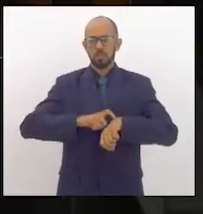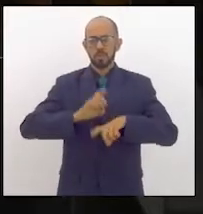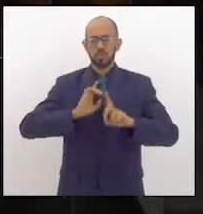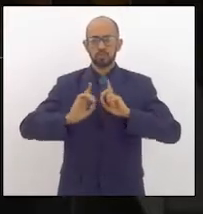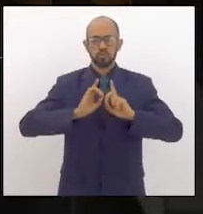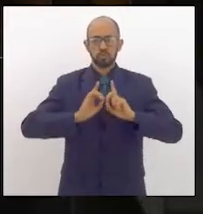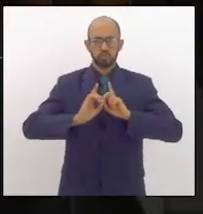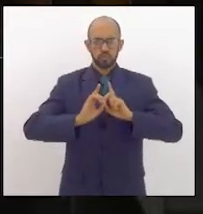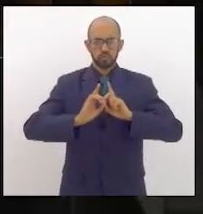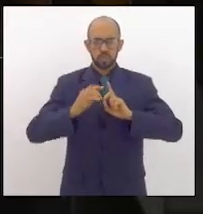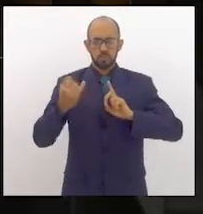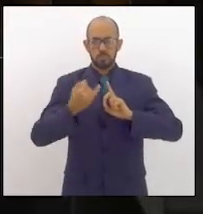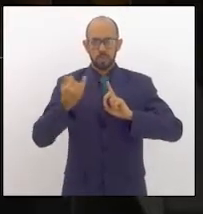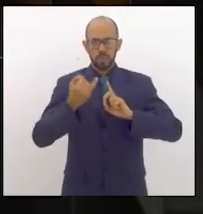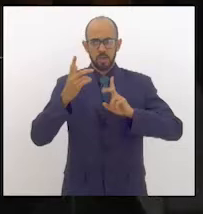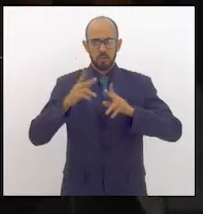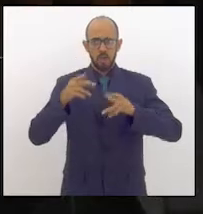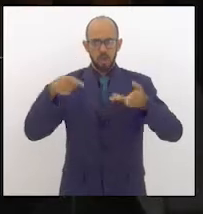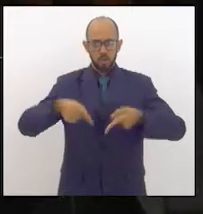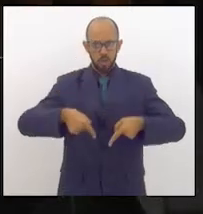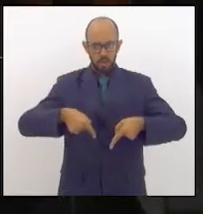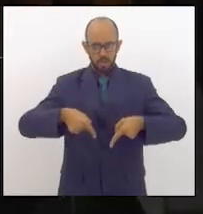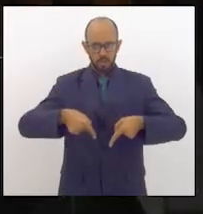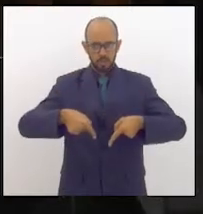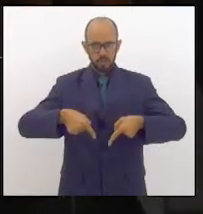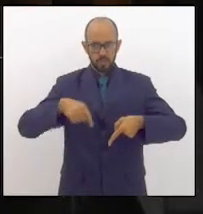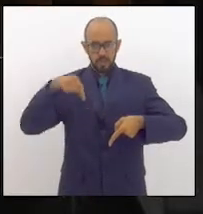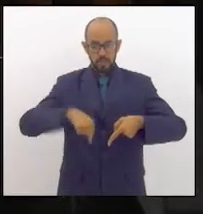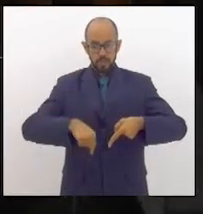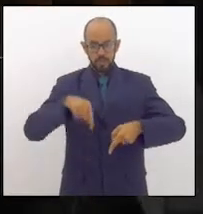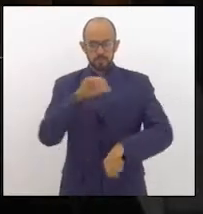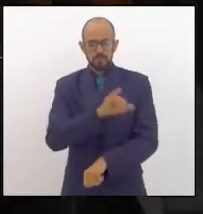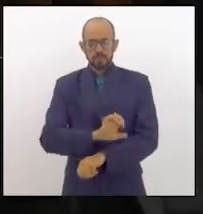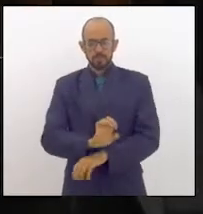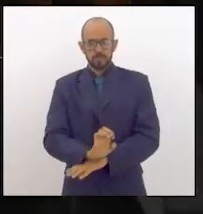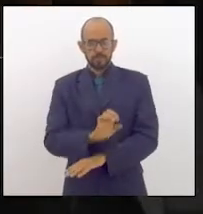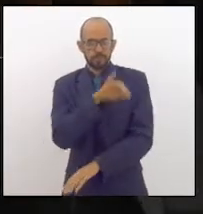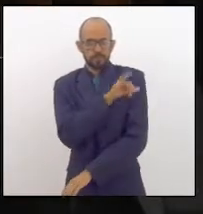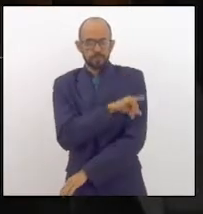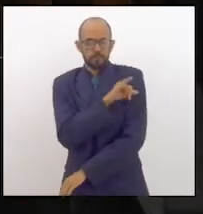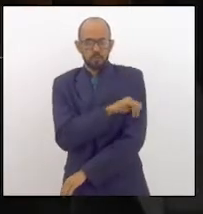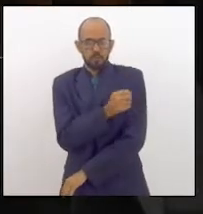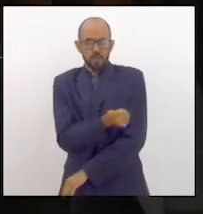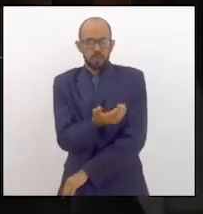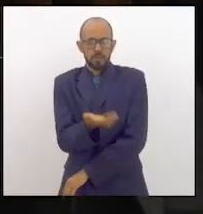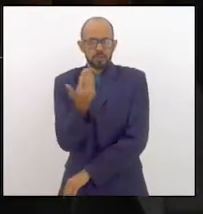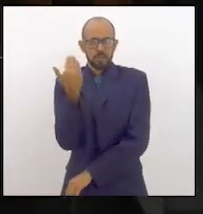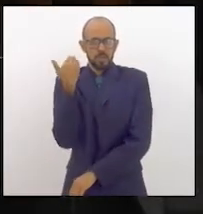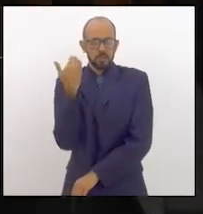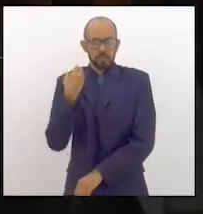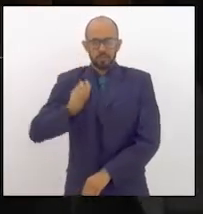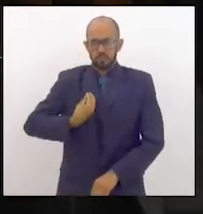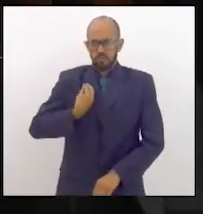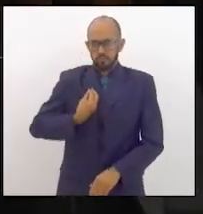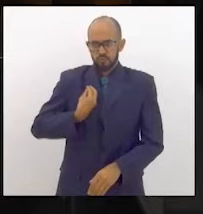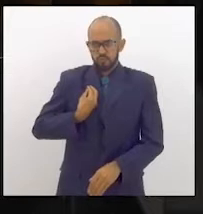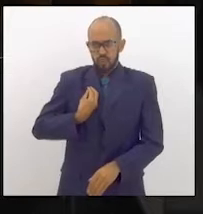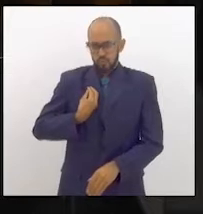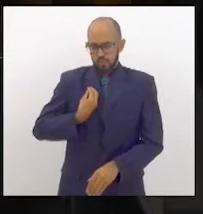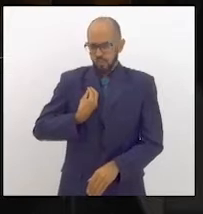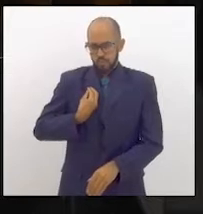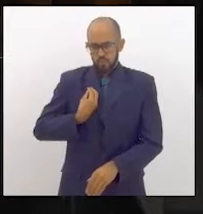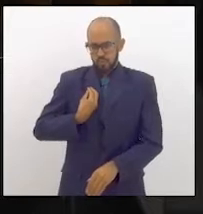debate tão importante como esse onde a gente aqui no Rio de Janeiro há poucas semanas atrás vivenciou uma das